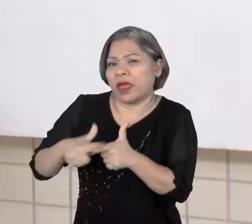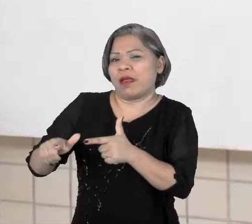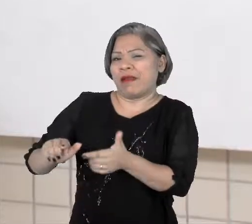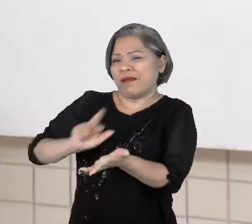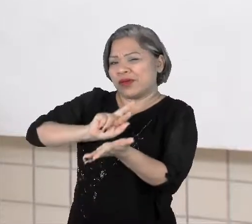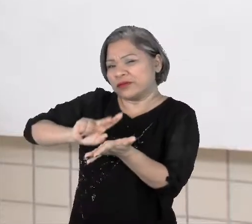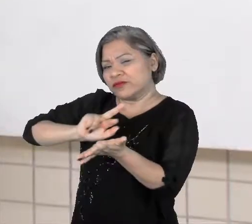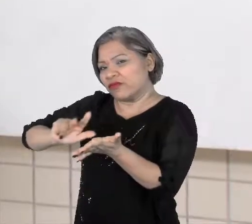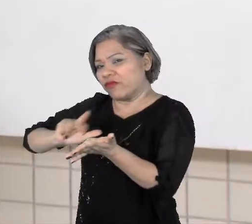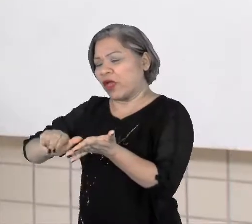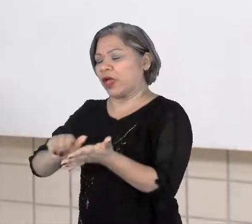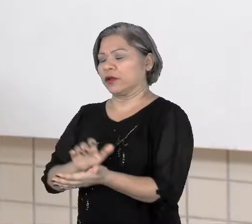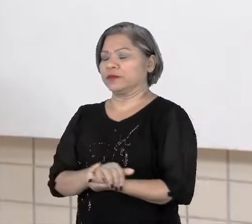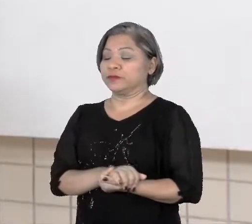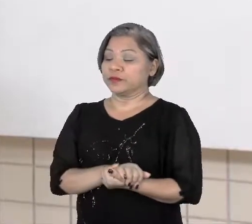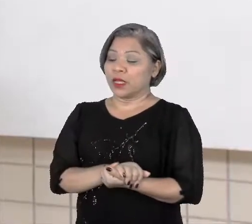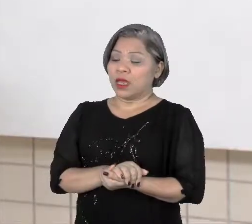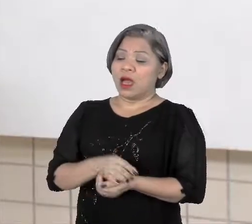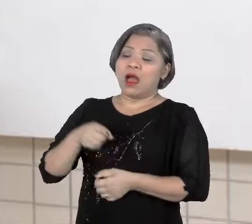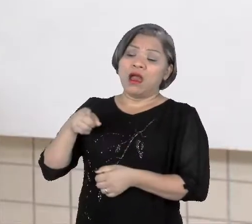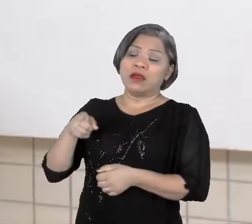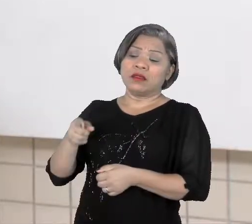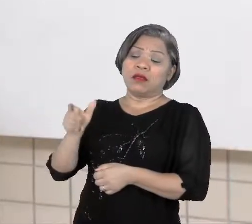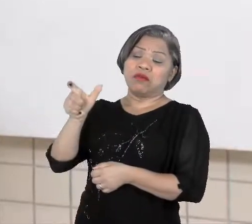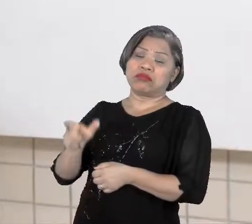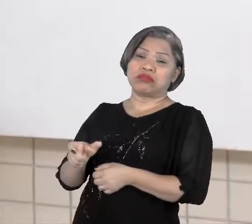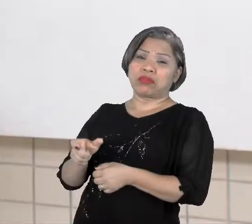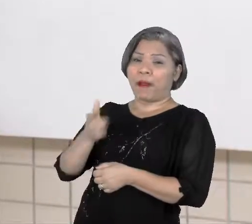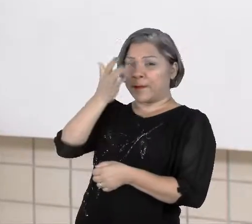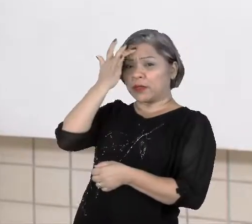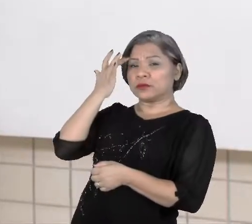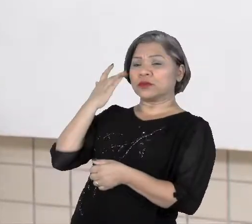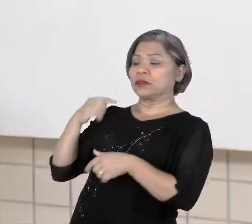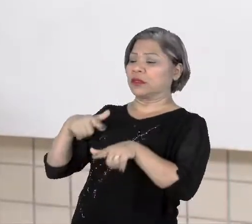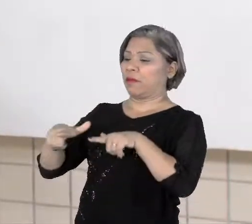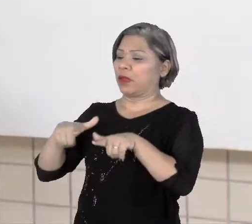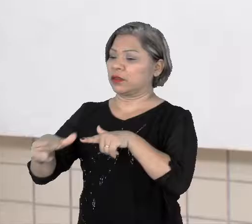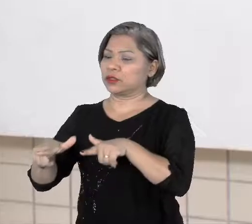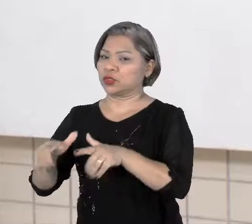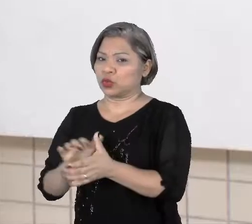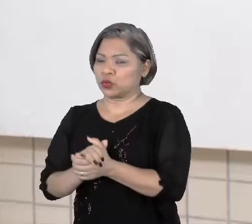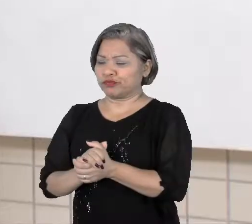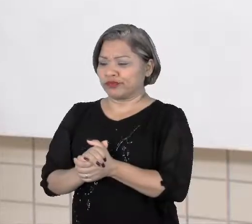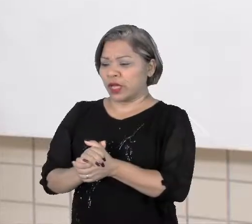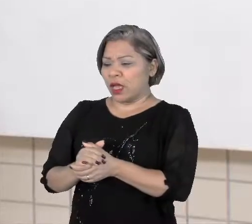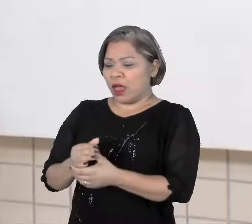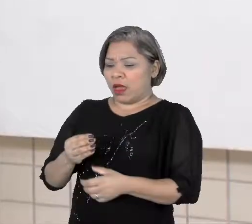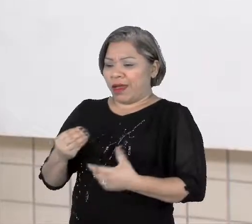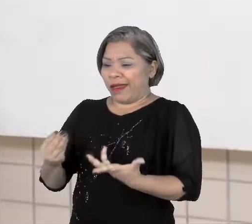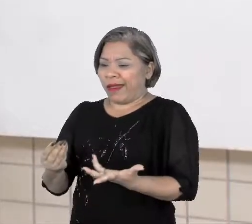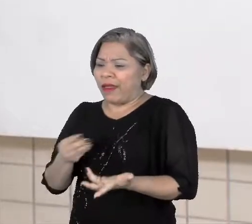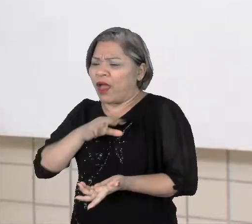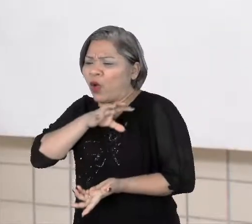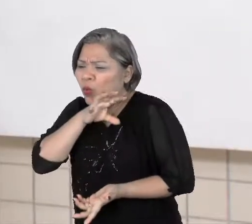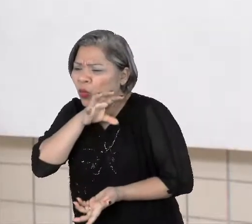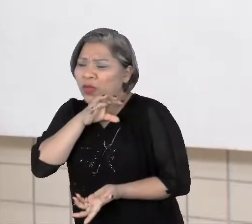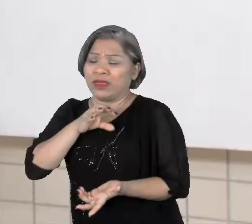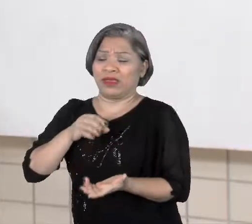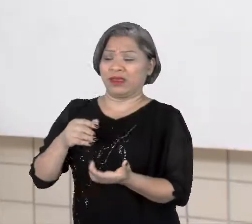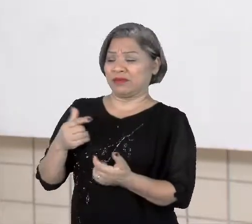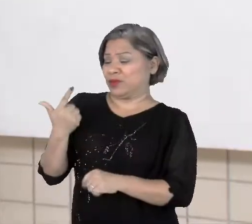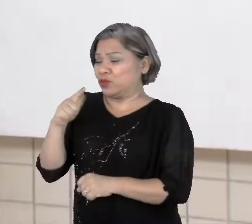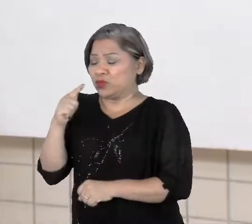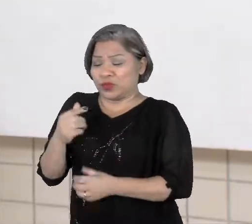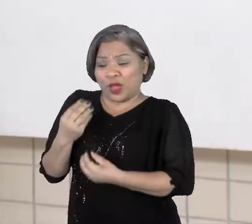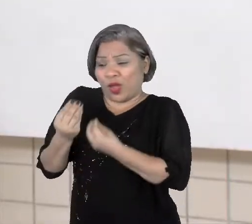condições degradantes, o trabalhador ele vai trabalhar em condições insalubres, em locais que não oferecem mínimas condições